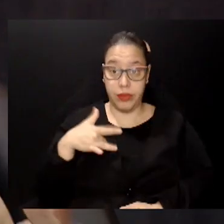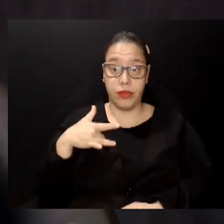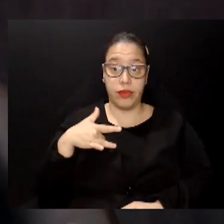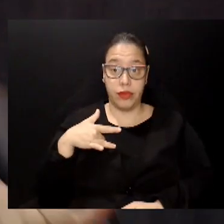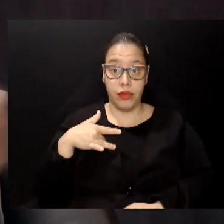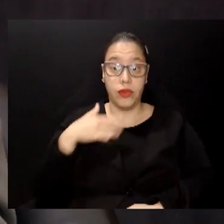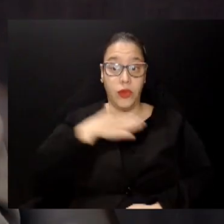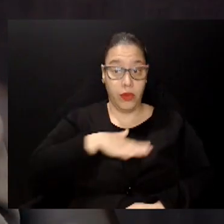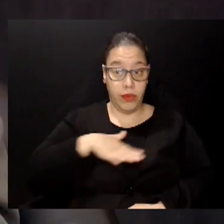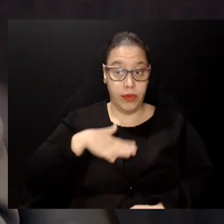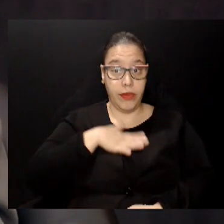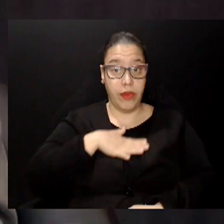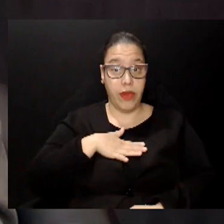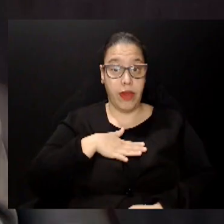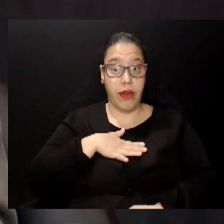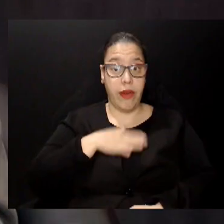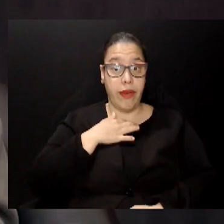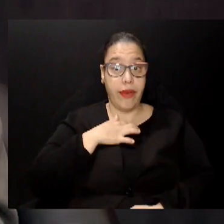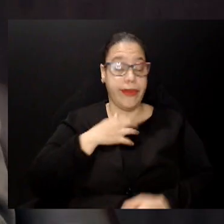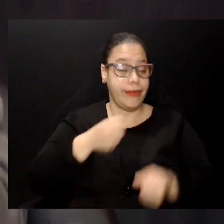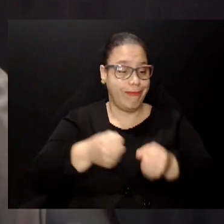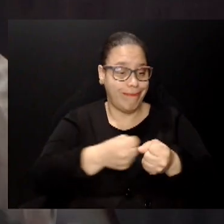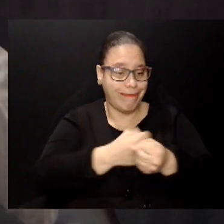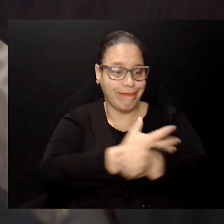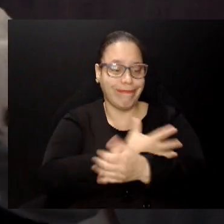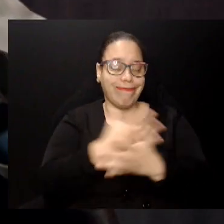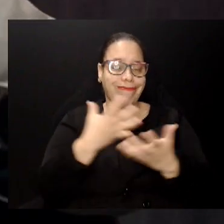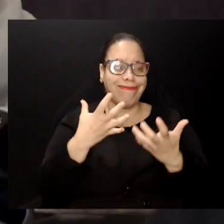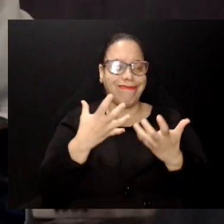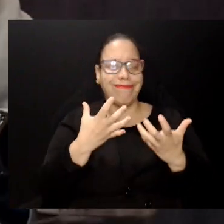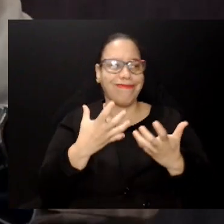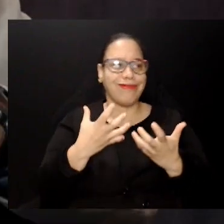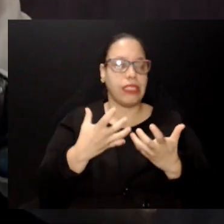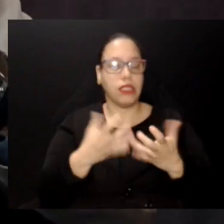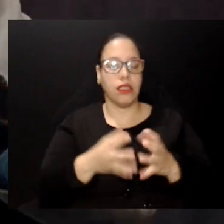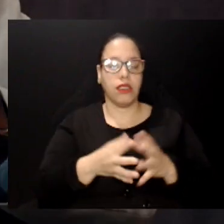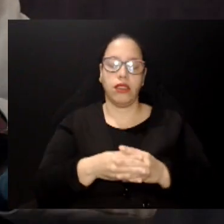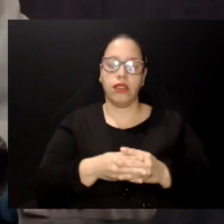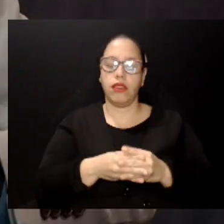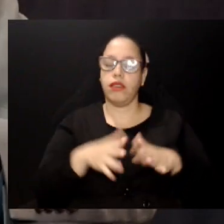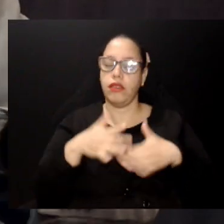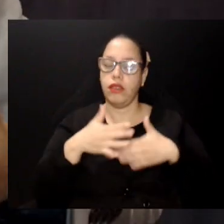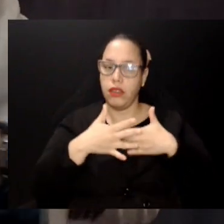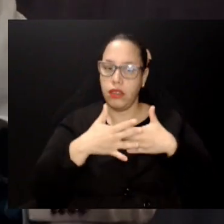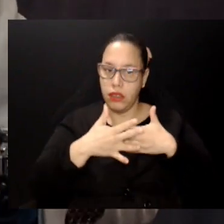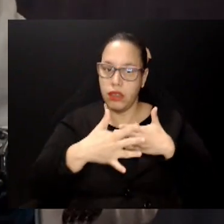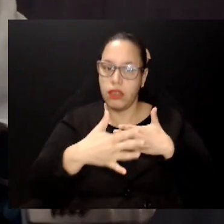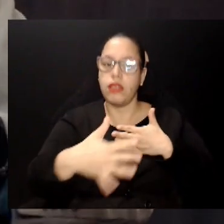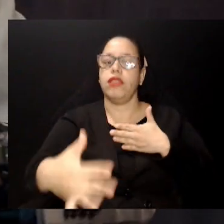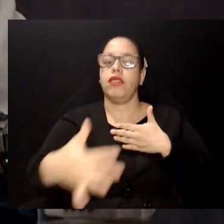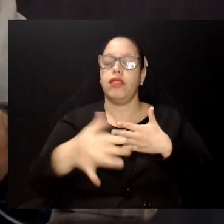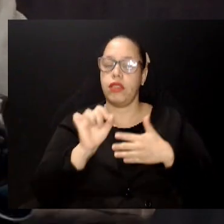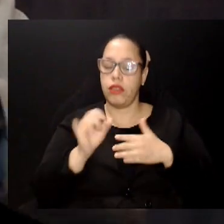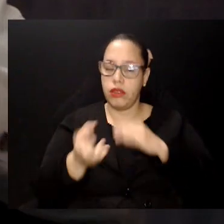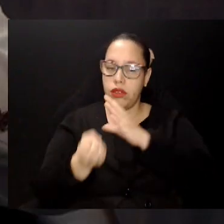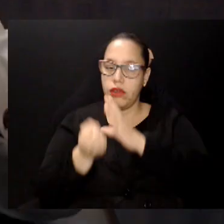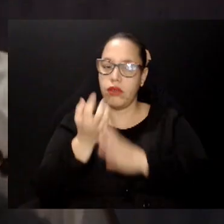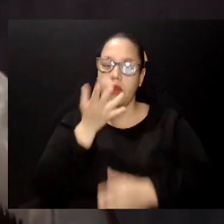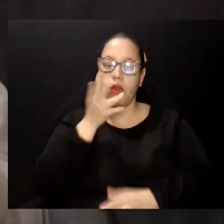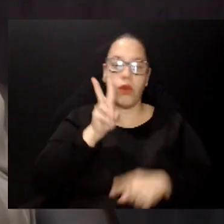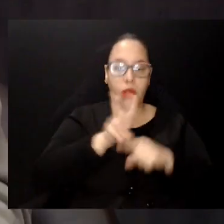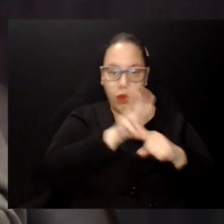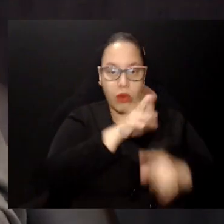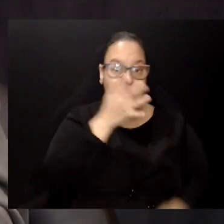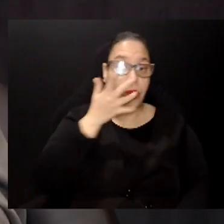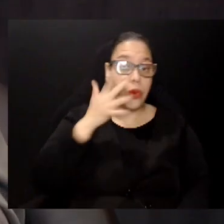é uma mãe que emocionalmente ela vai acabar ficando mais instável. Sim. Então, pensando a longo prazo sobre a criação de uma criança, é importante que você, claro,